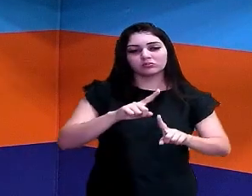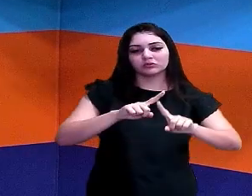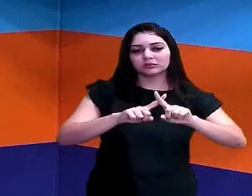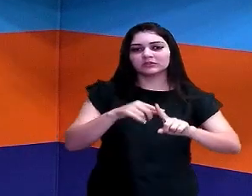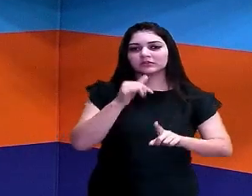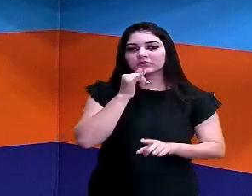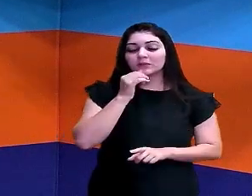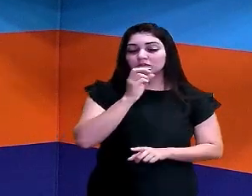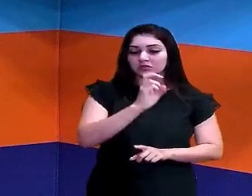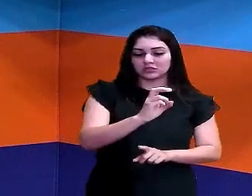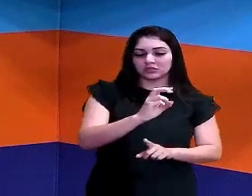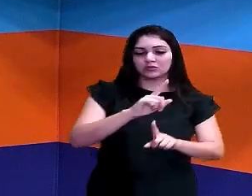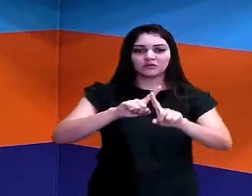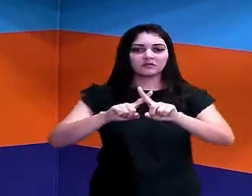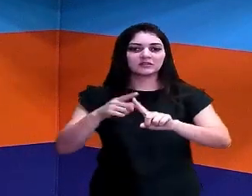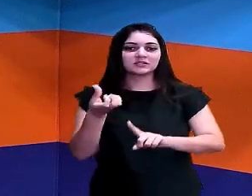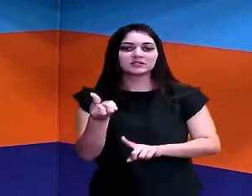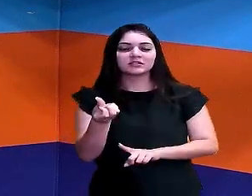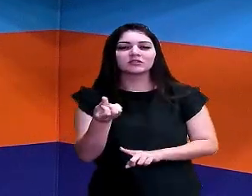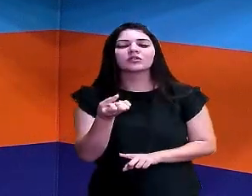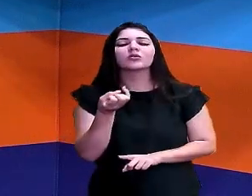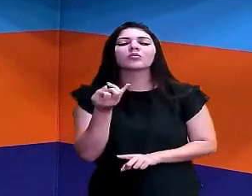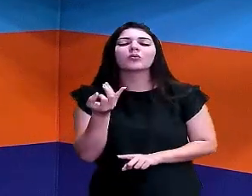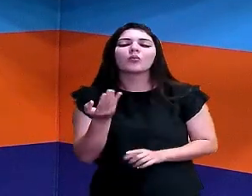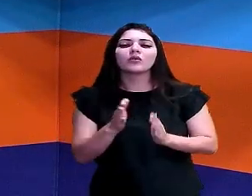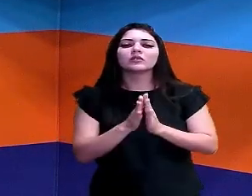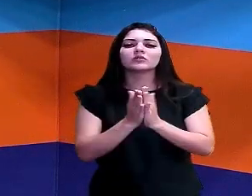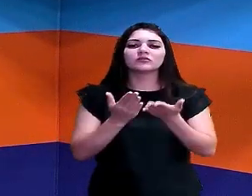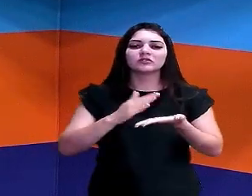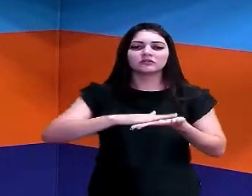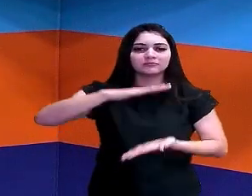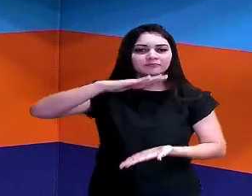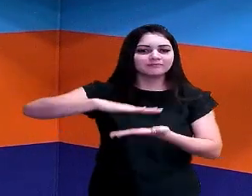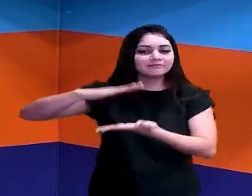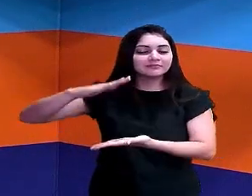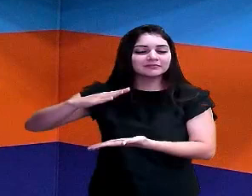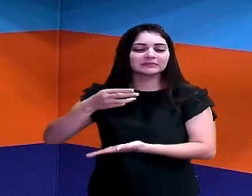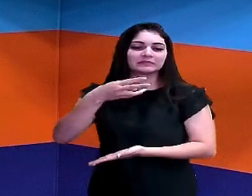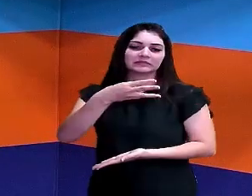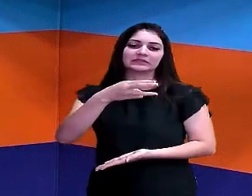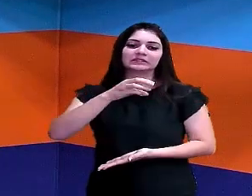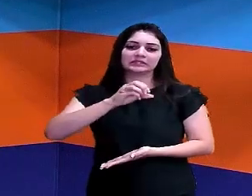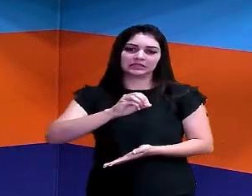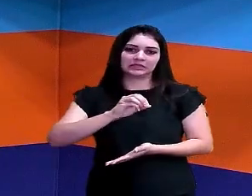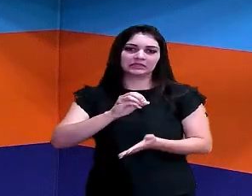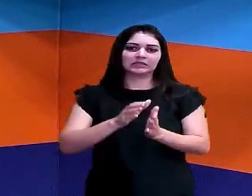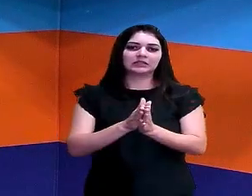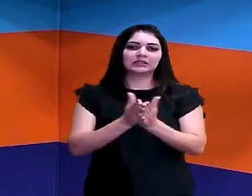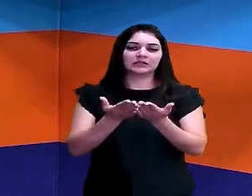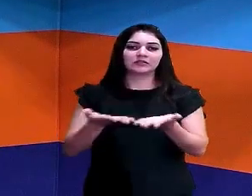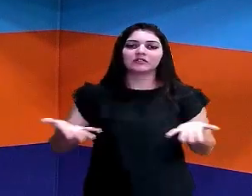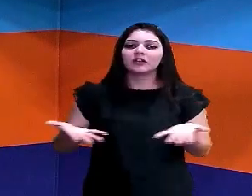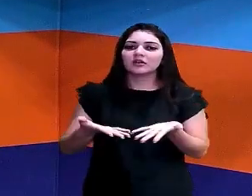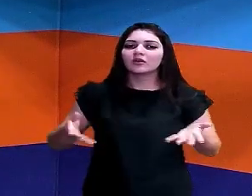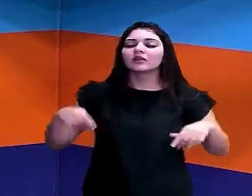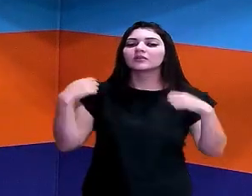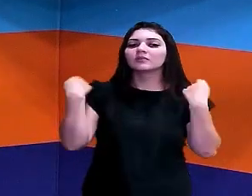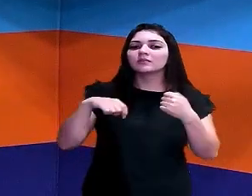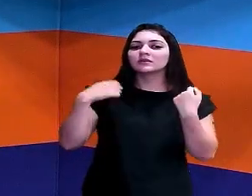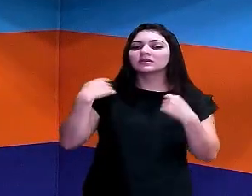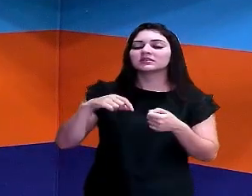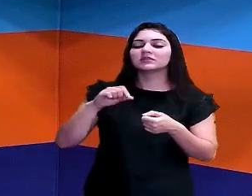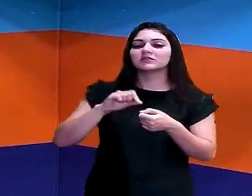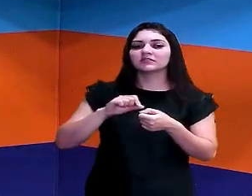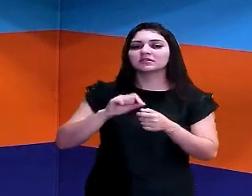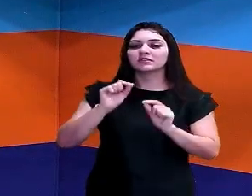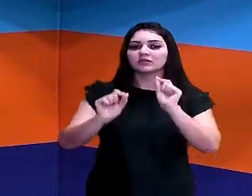6, né? Então, tem quantos livros aí? Eu vou ter 30 livros. Agora, eu preciso fazer isso